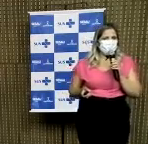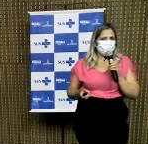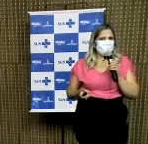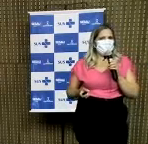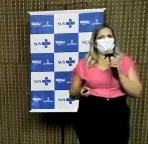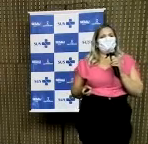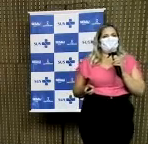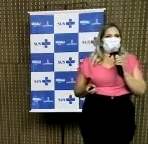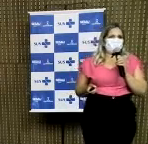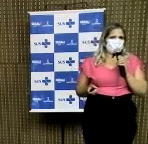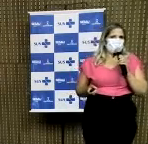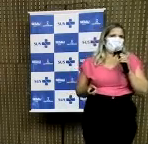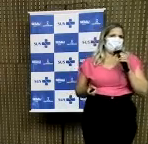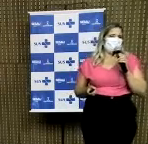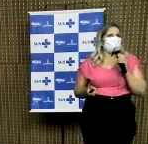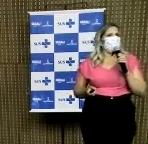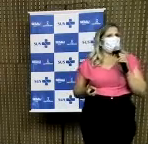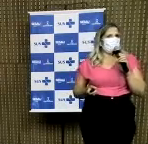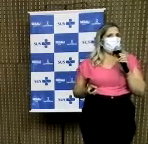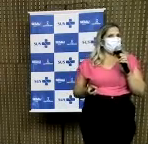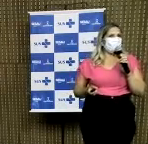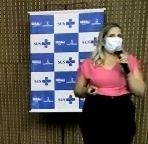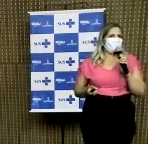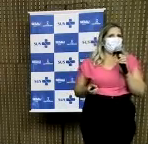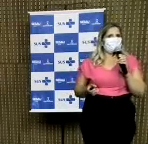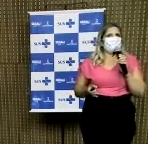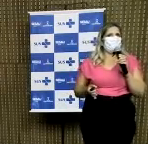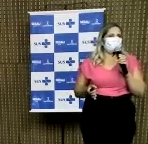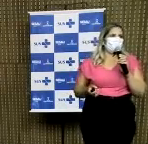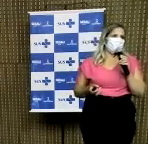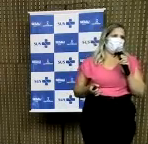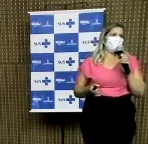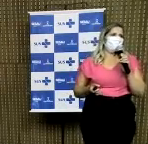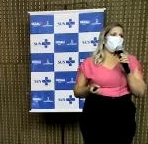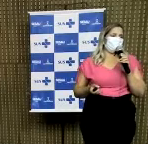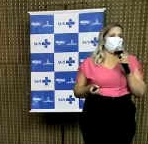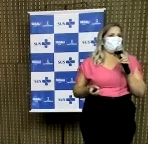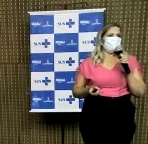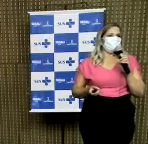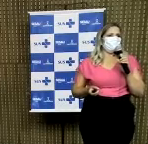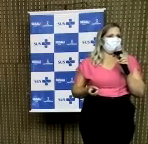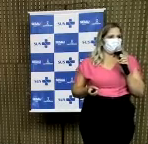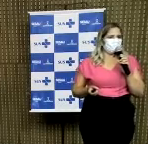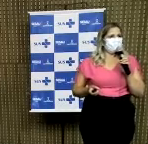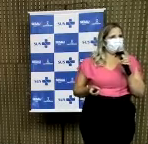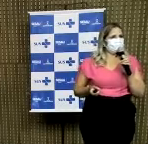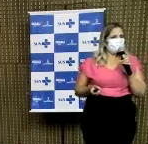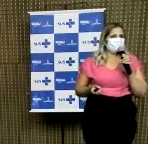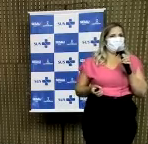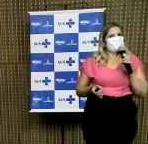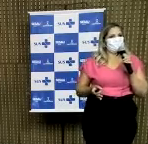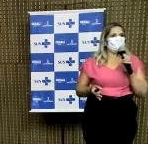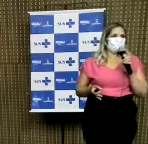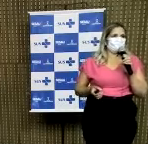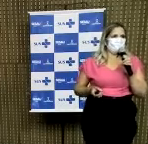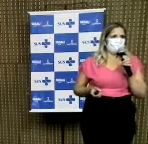543. Fica bem na entrada da Moreninha. Fica do lado do Centro de Especialidade Odontológica.